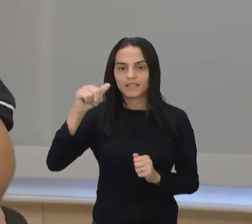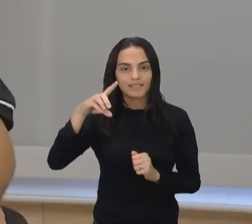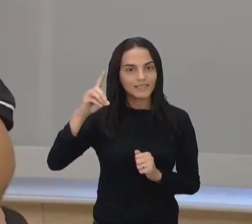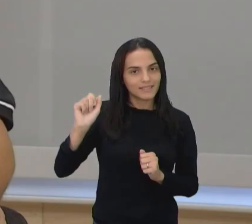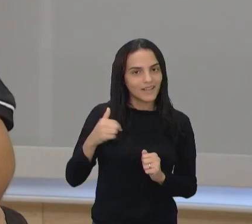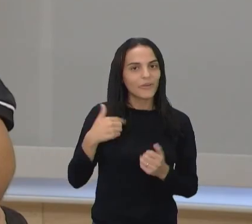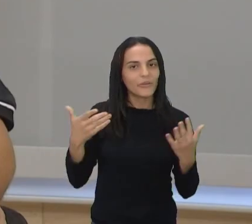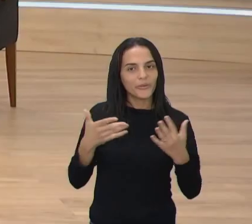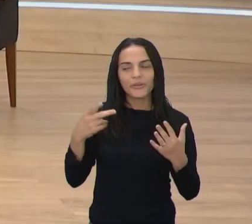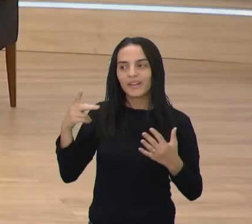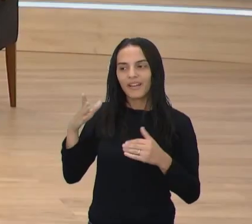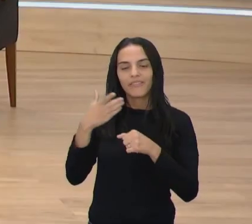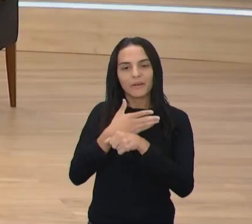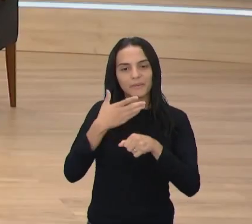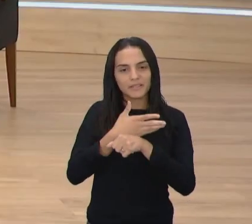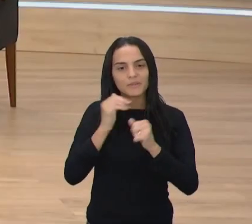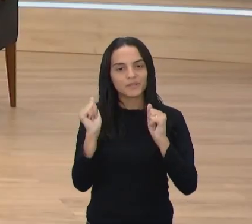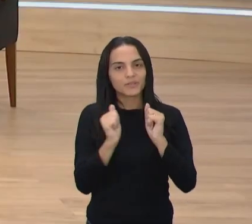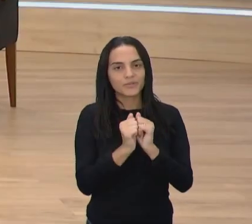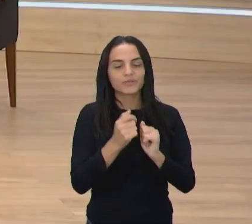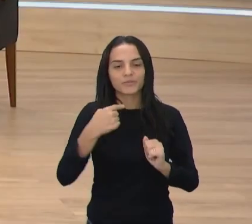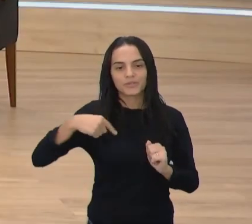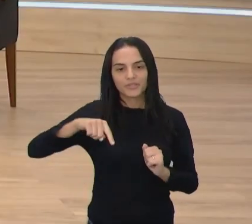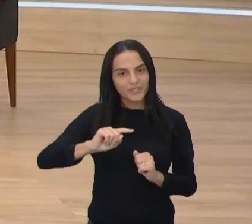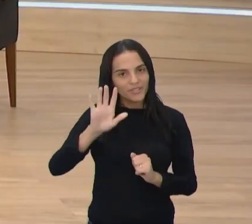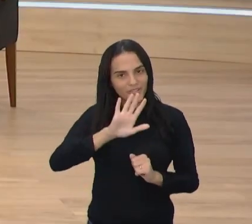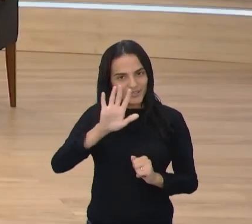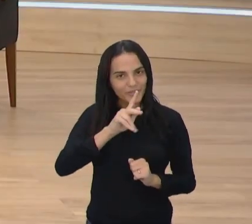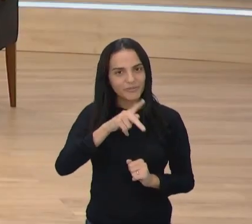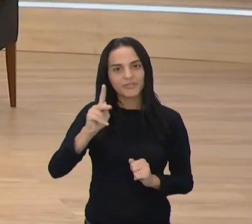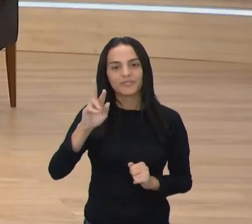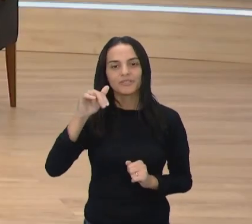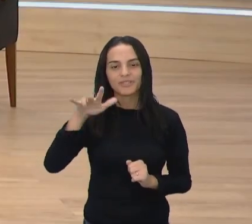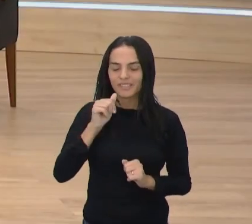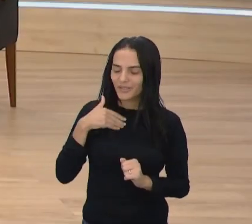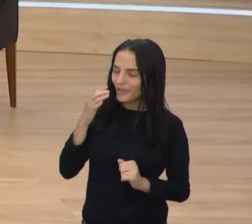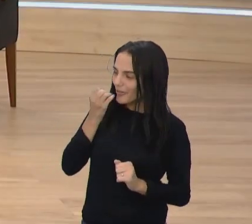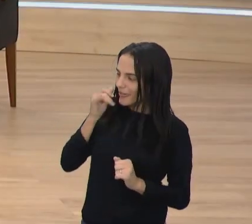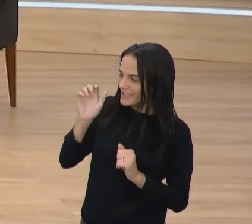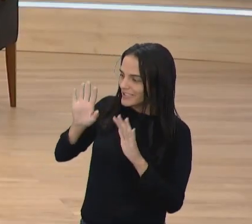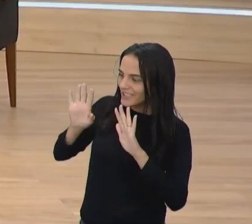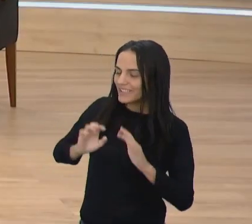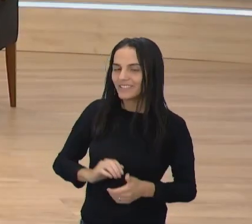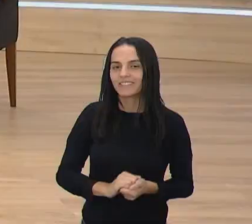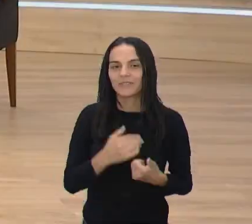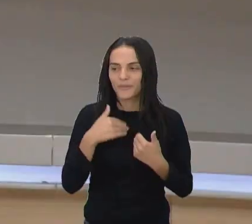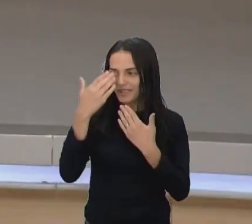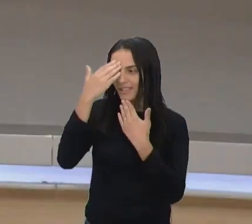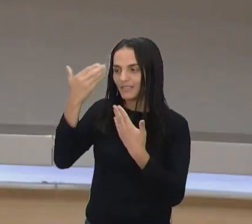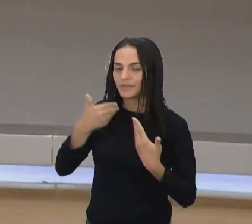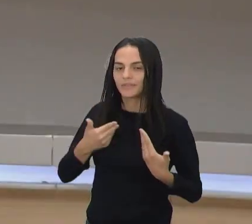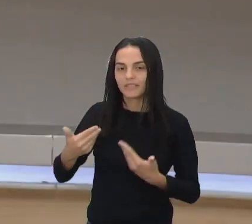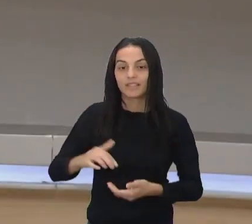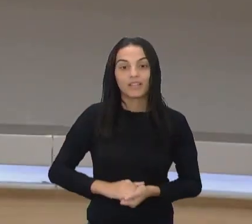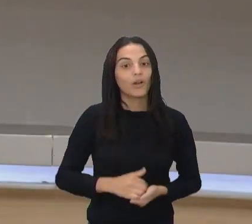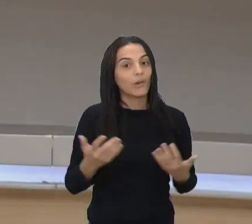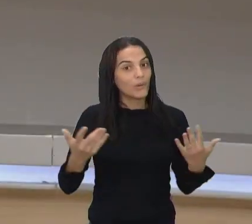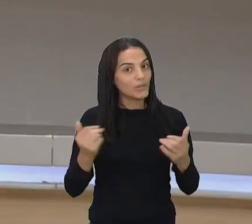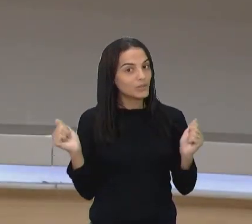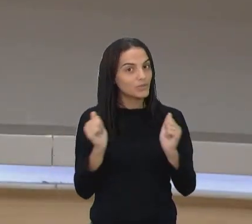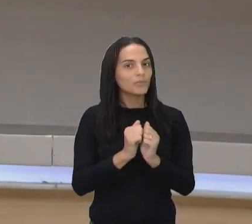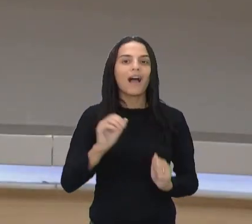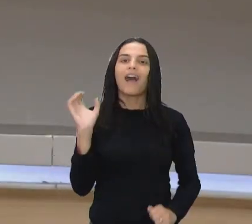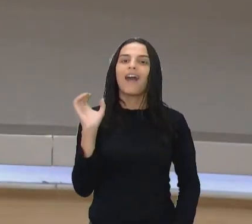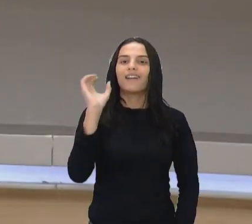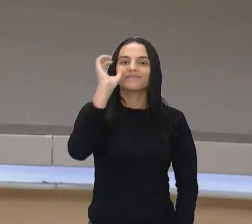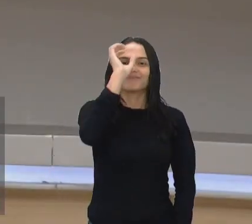estar participando aqui com a gente. Olá, professora Fernanda. Tudo bem, professor Orenci? Obrigada pelo convite. Bom, hoje eu estou aqui para aprender com o